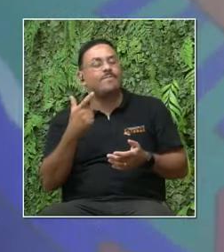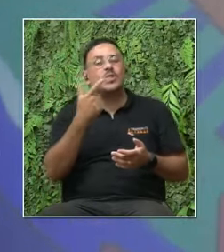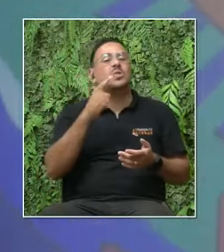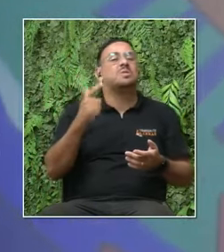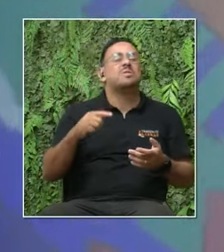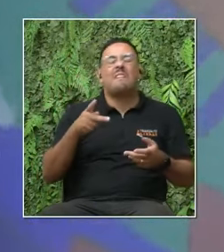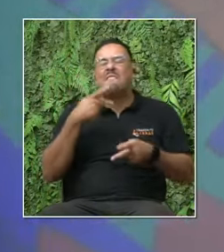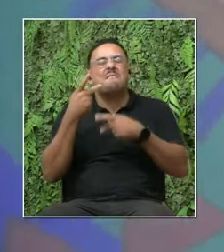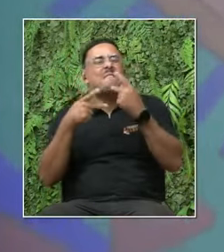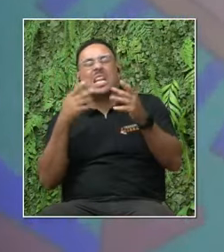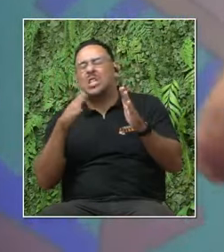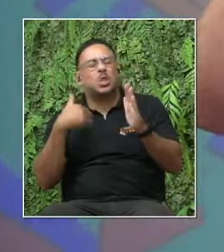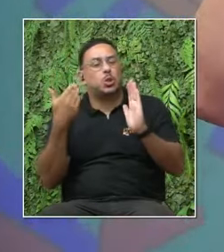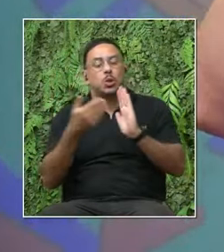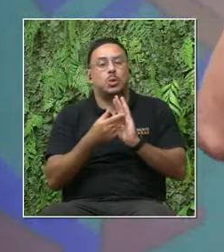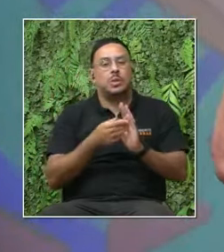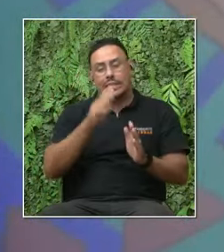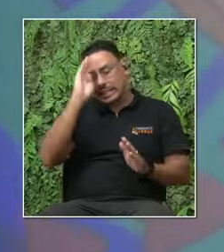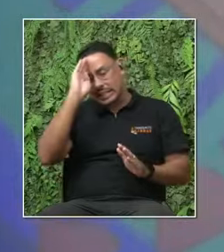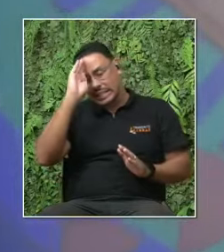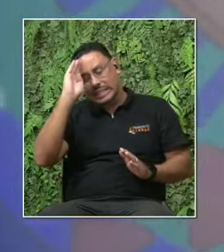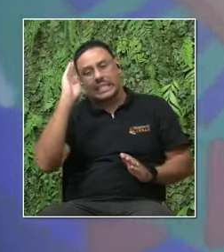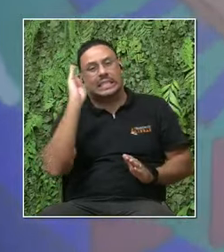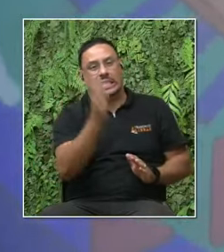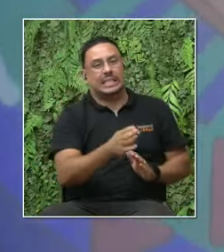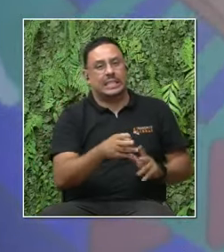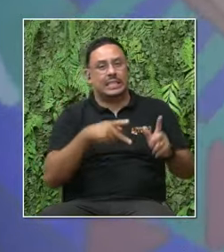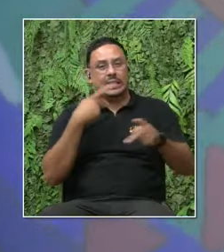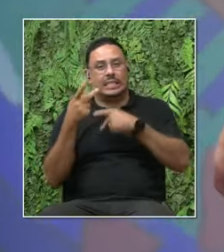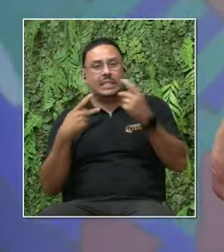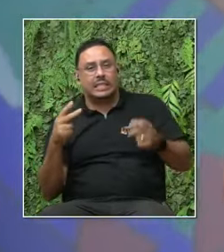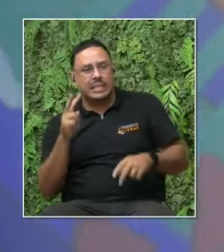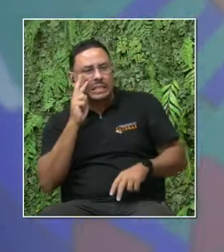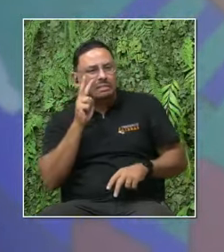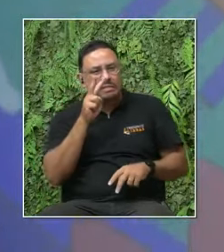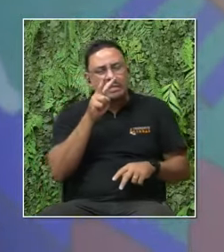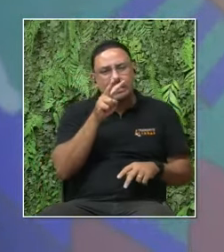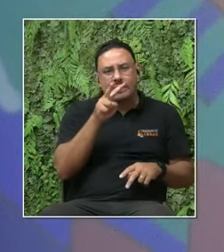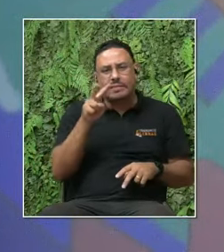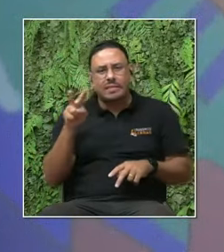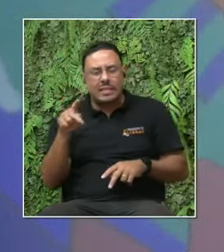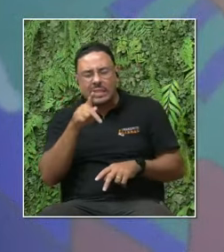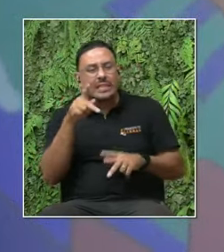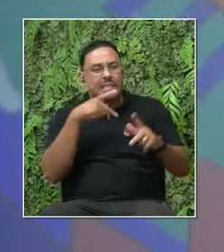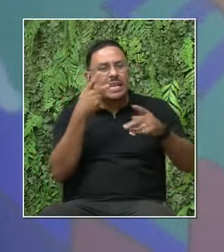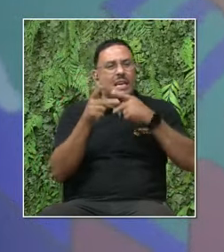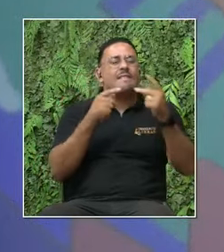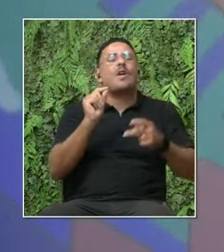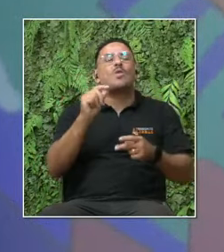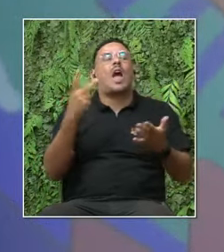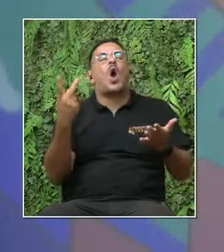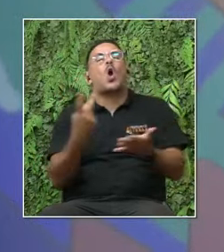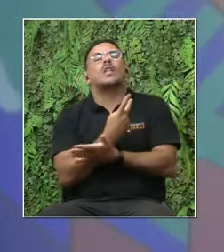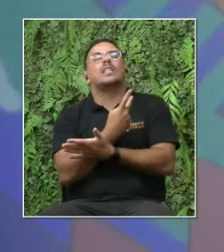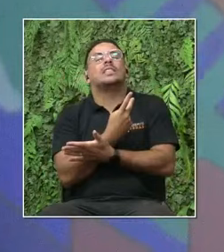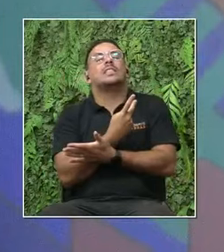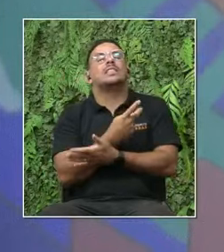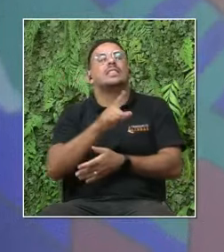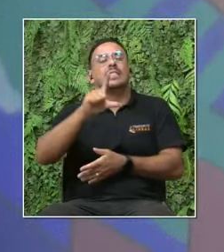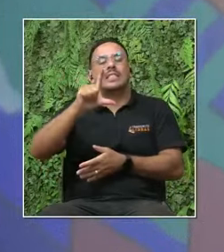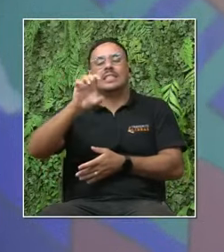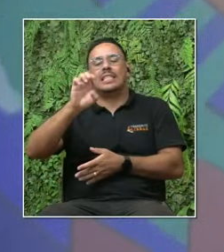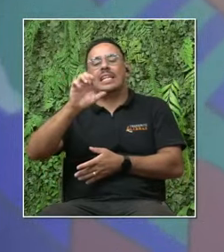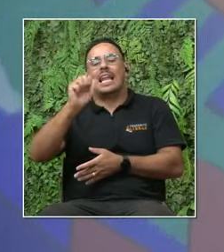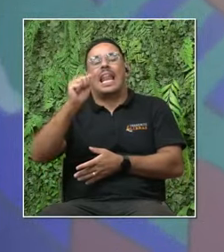mimimi negócio é o seguinte é direto no ponto ele enxerga ele viu ele conta para você le